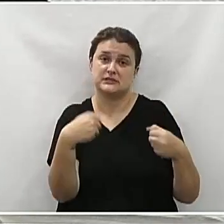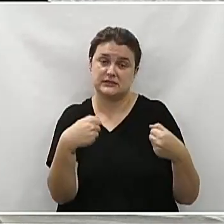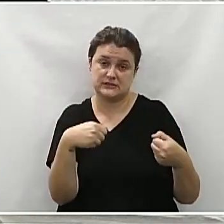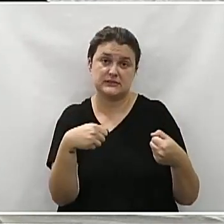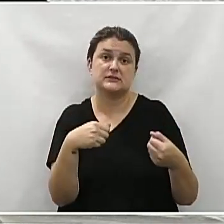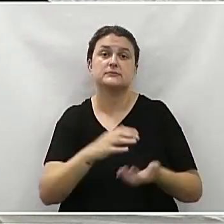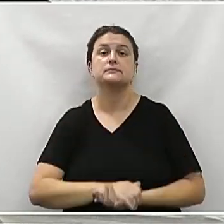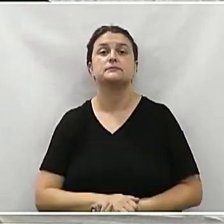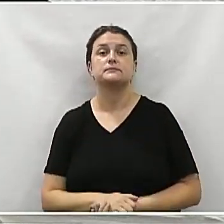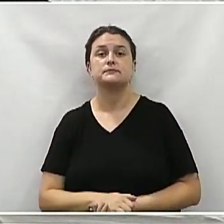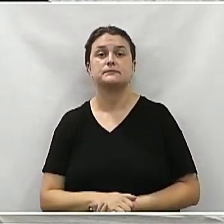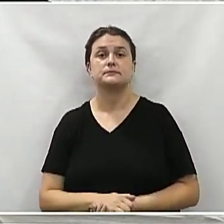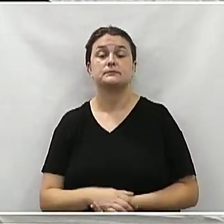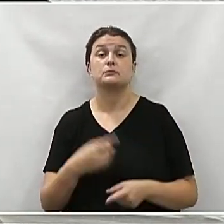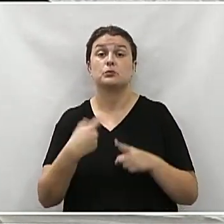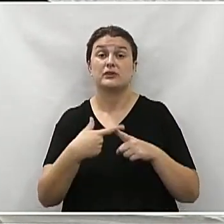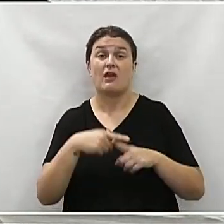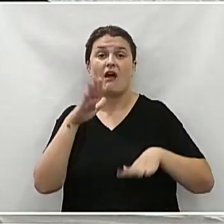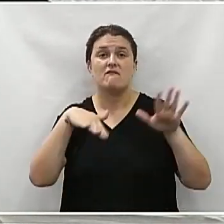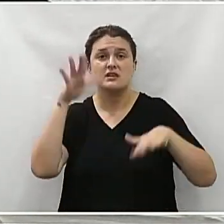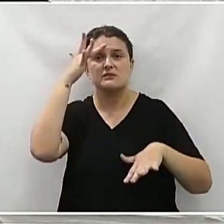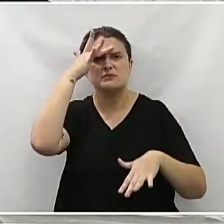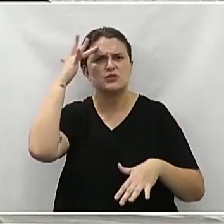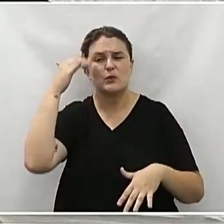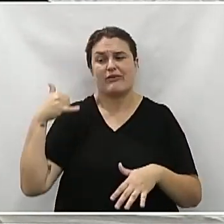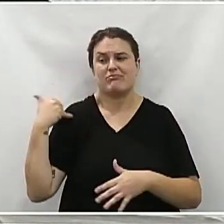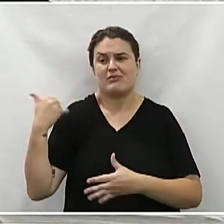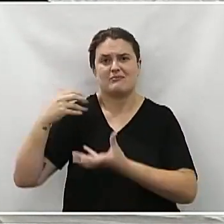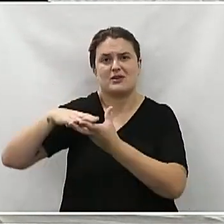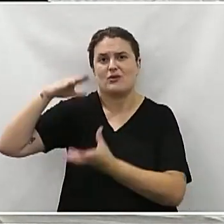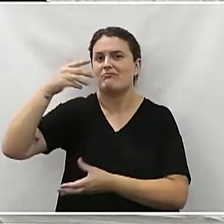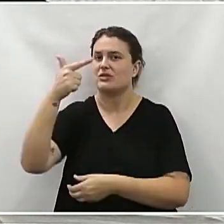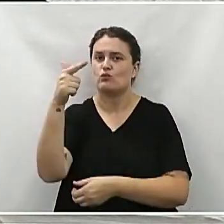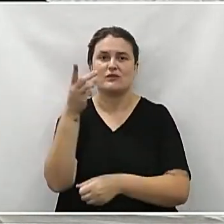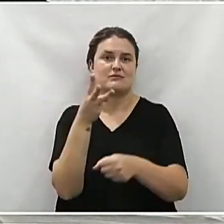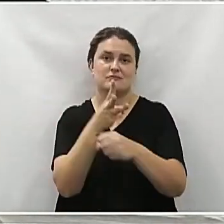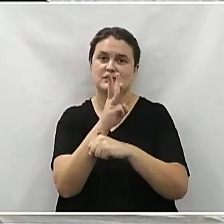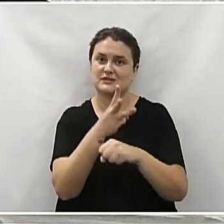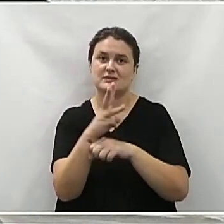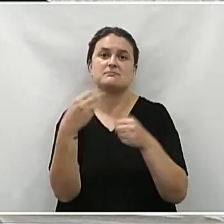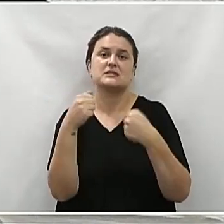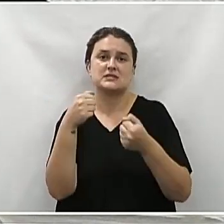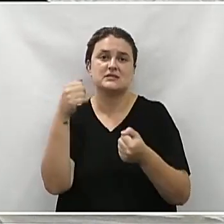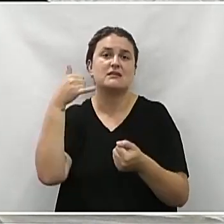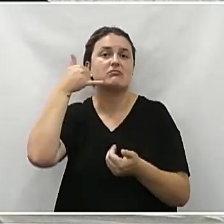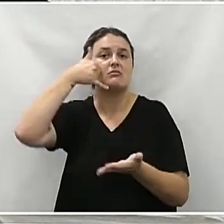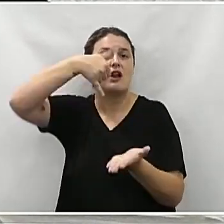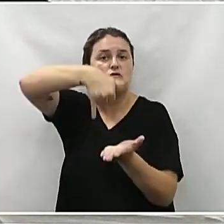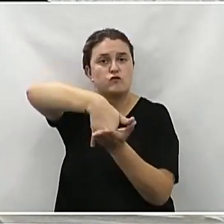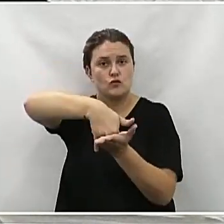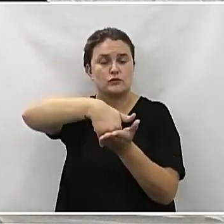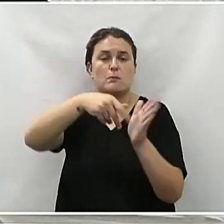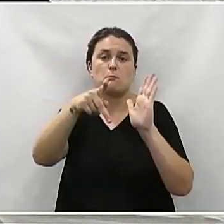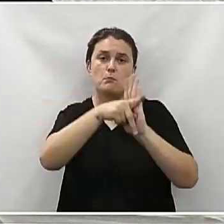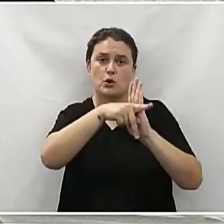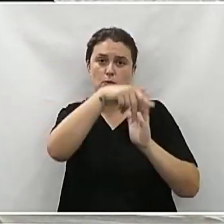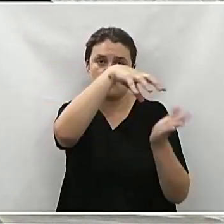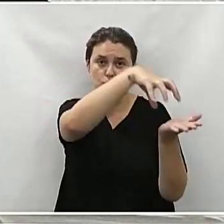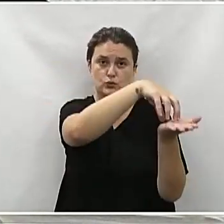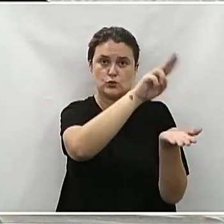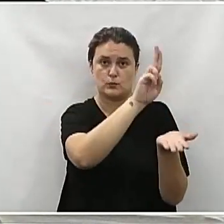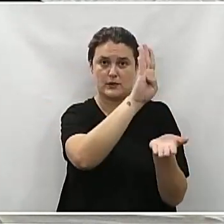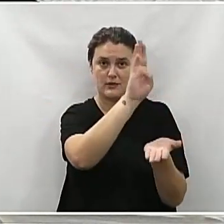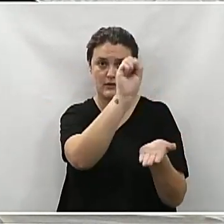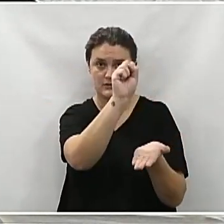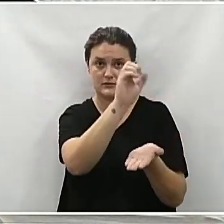prédios do poder público, pois muitos pacientes e idosos não têm WhatsApp e precisam que o telefone fixo do posto de saúde funcione.